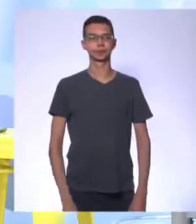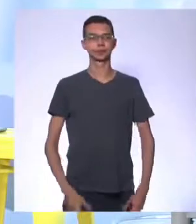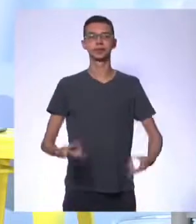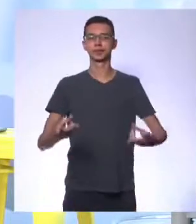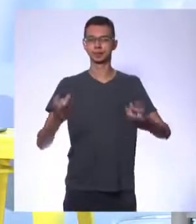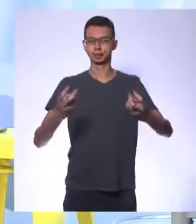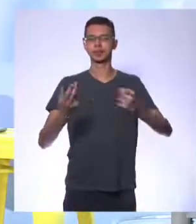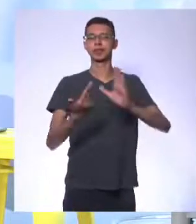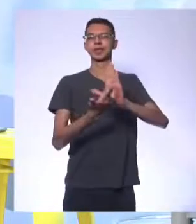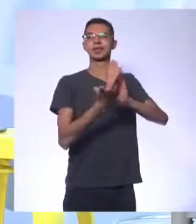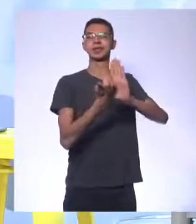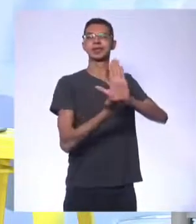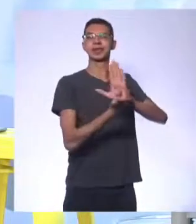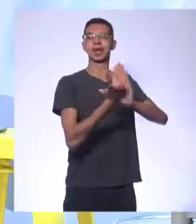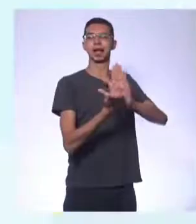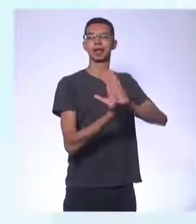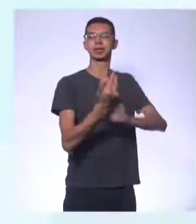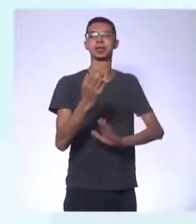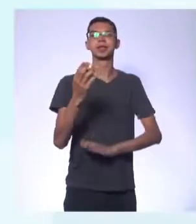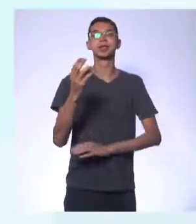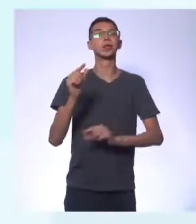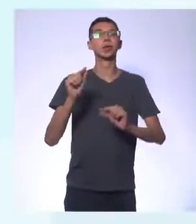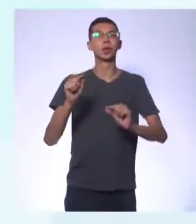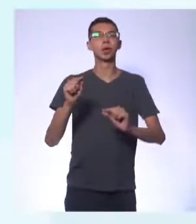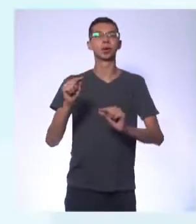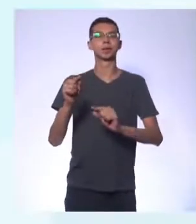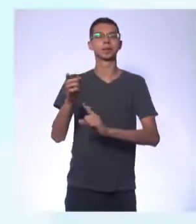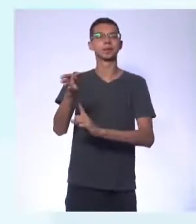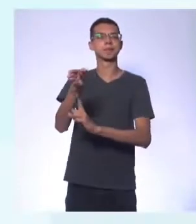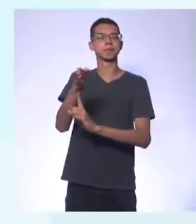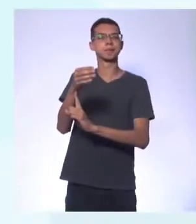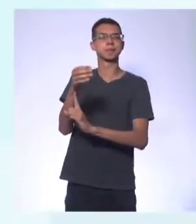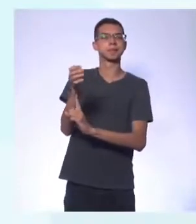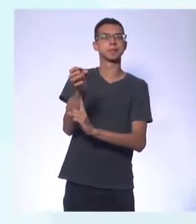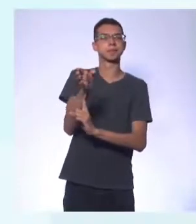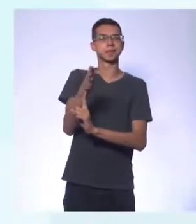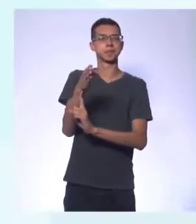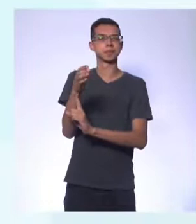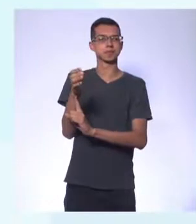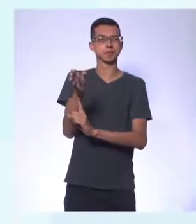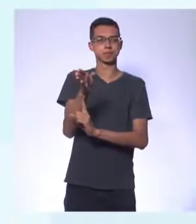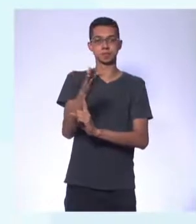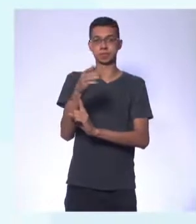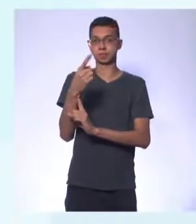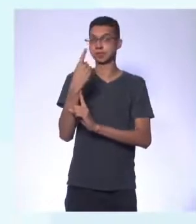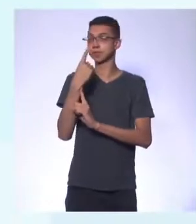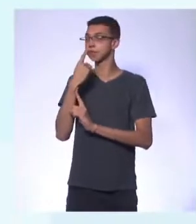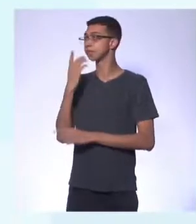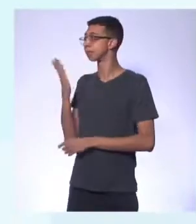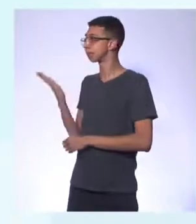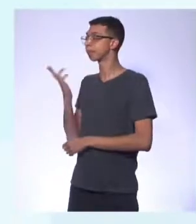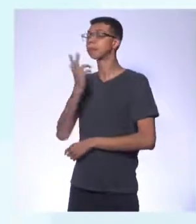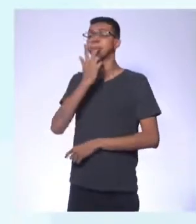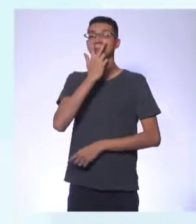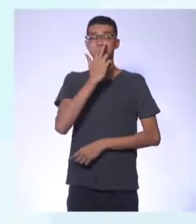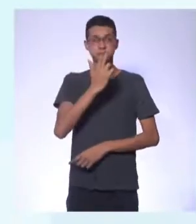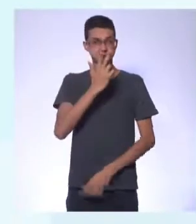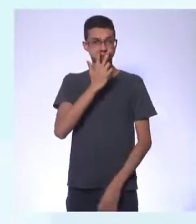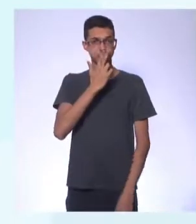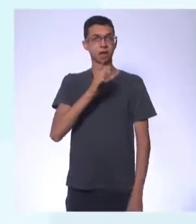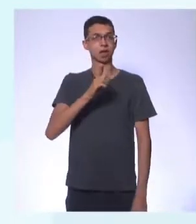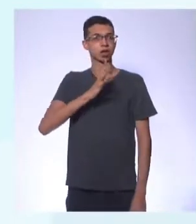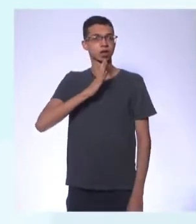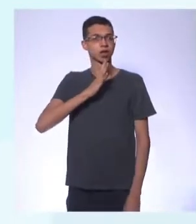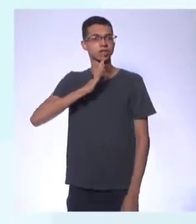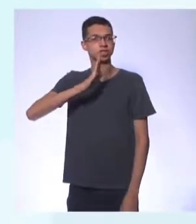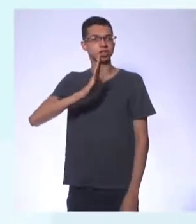bandeira, né? Essa bandeira, como vocês podem ver, ela é muito parecida com uma bandeira que vocês